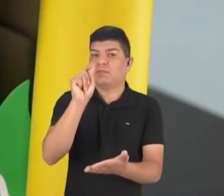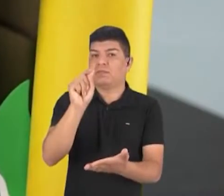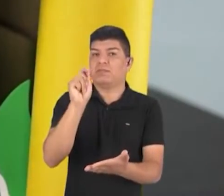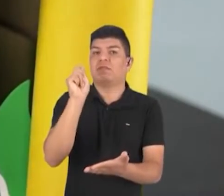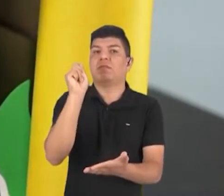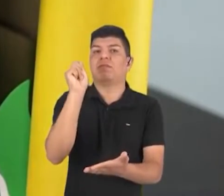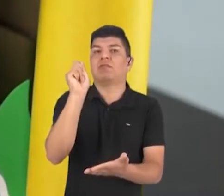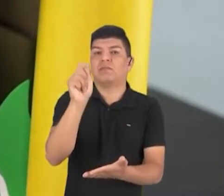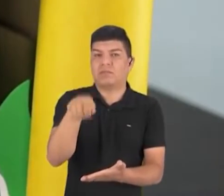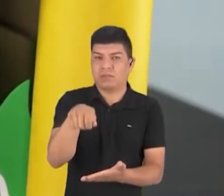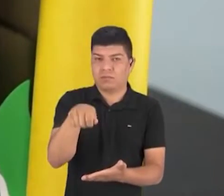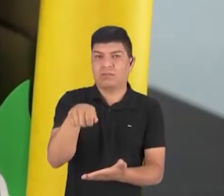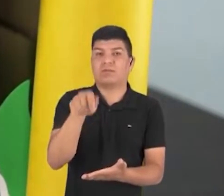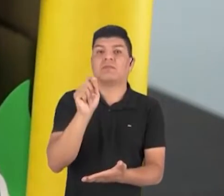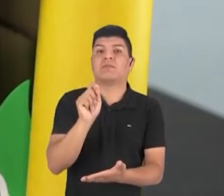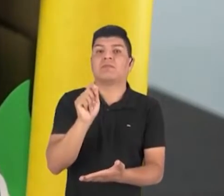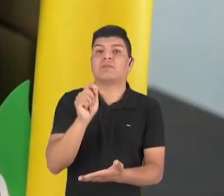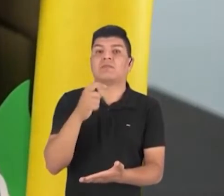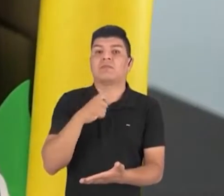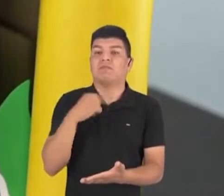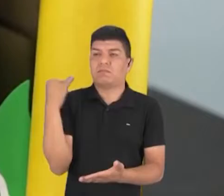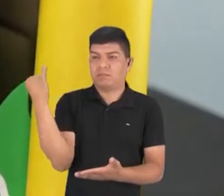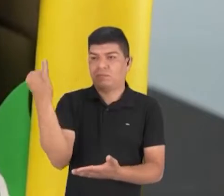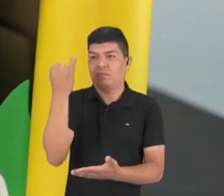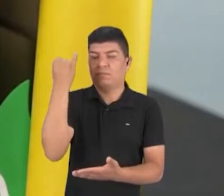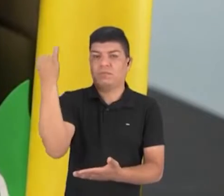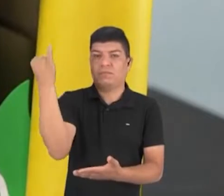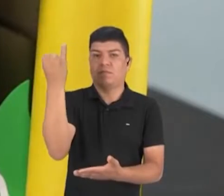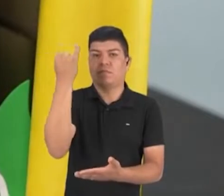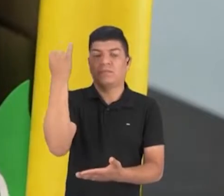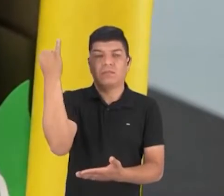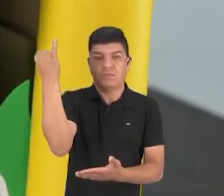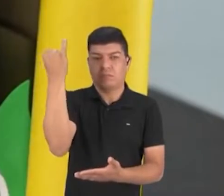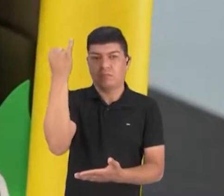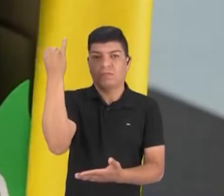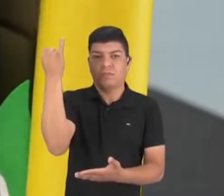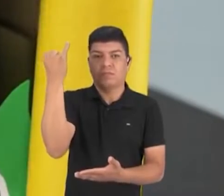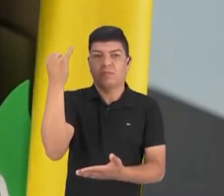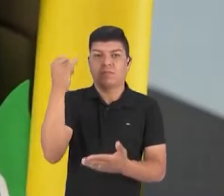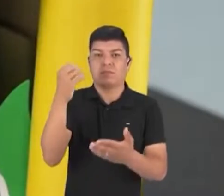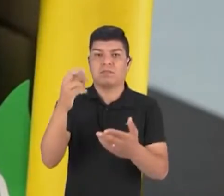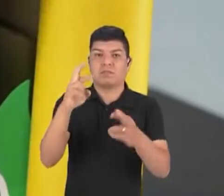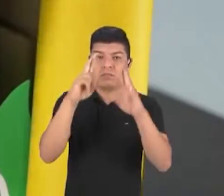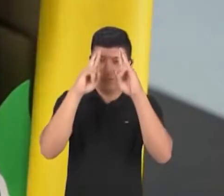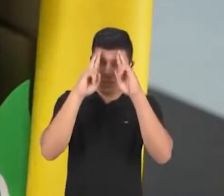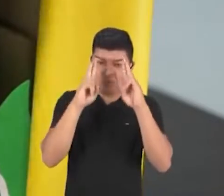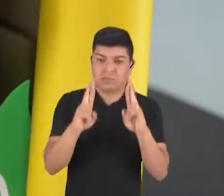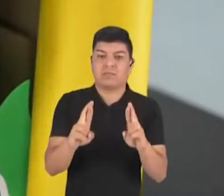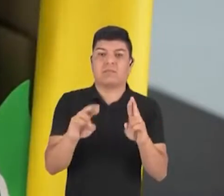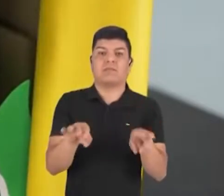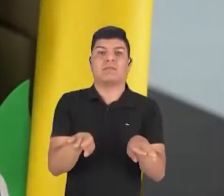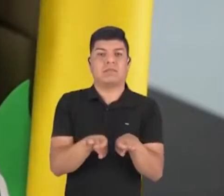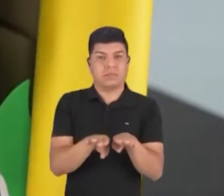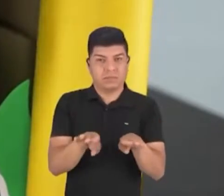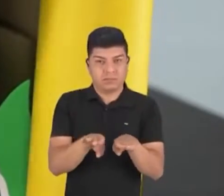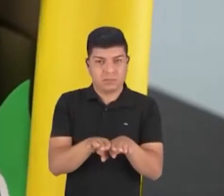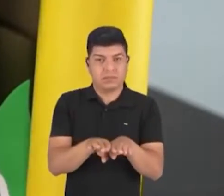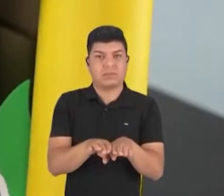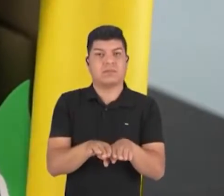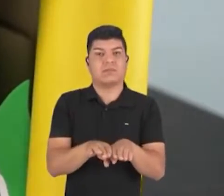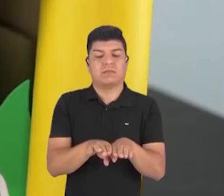que possam ser valorizados reconhecidos e respeitados isso